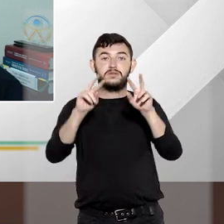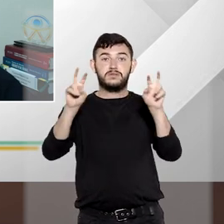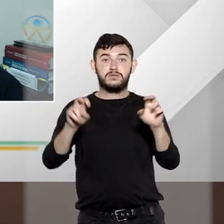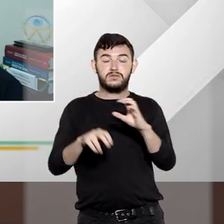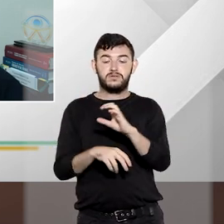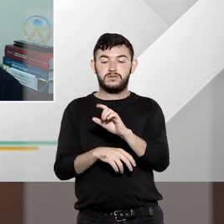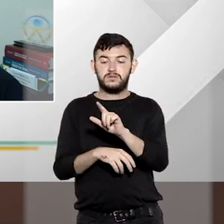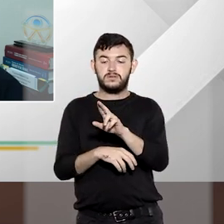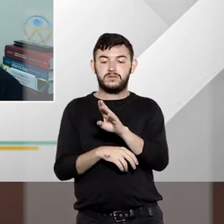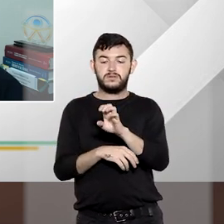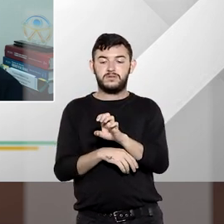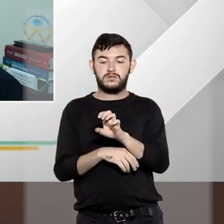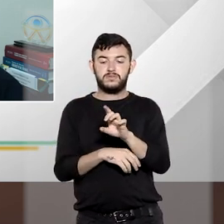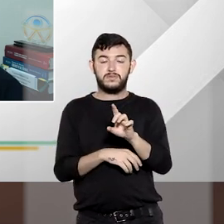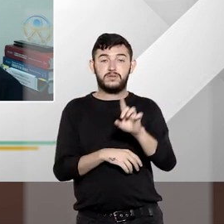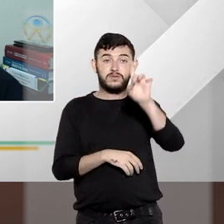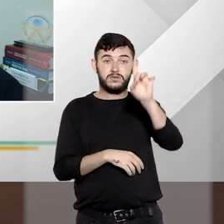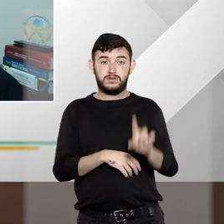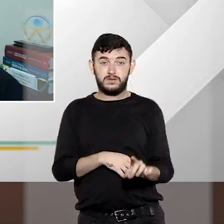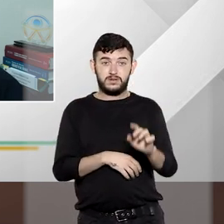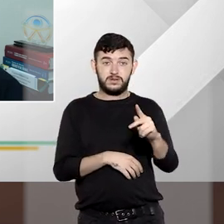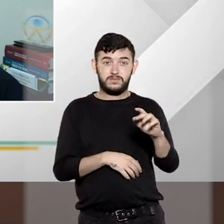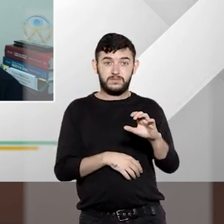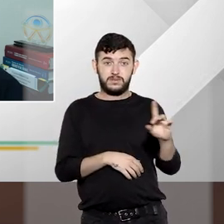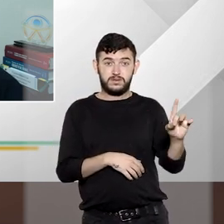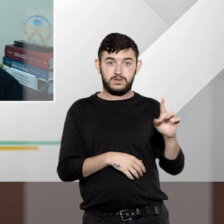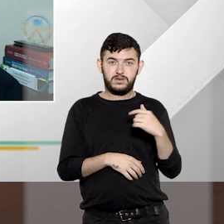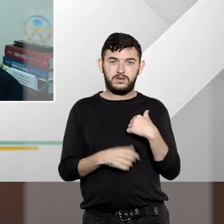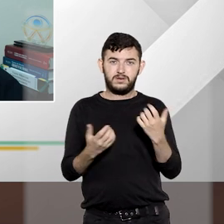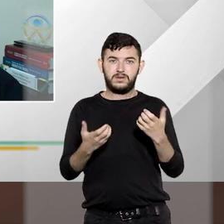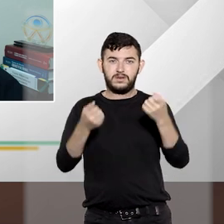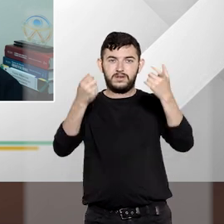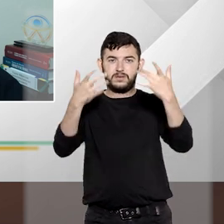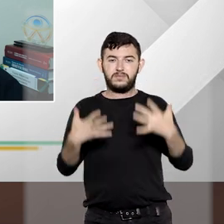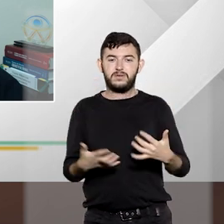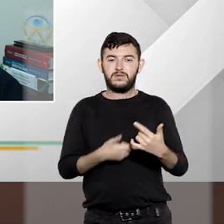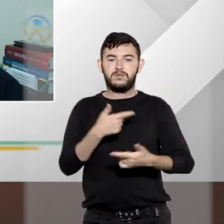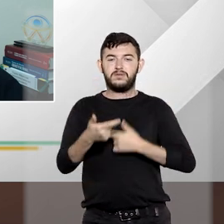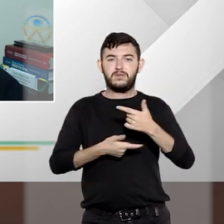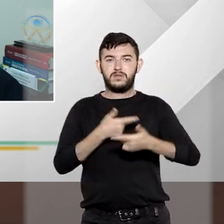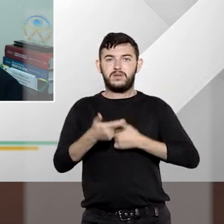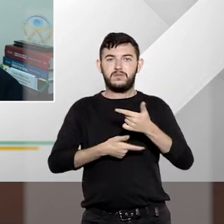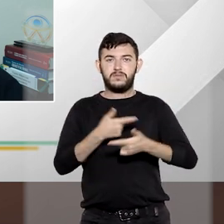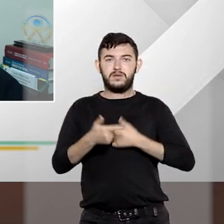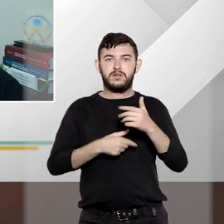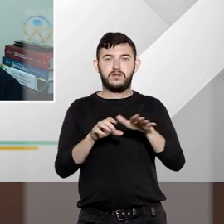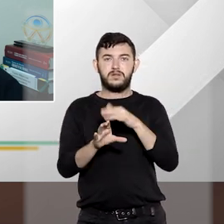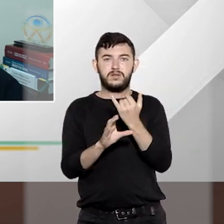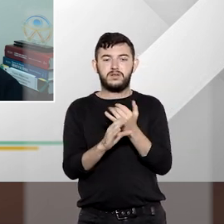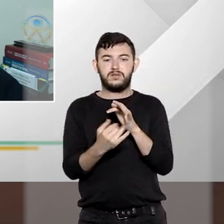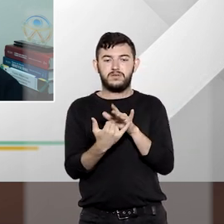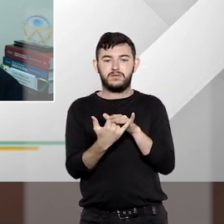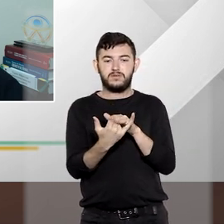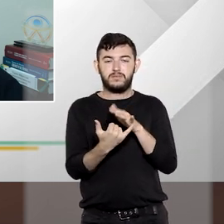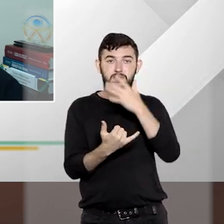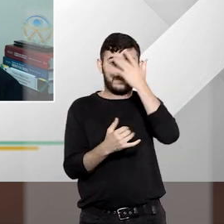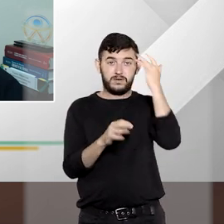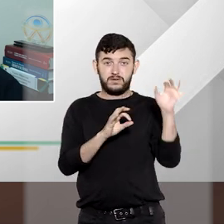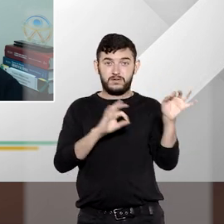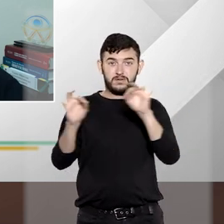dos Direitos da PCD. Eu queria que você falasse um pouquinho então sobre o trabalho que é feito nesse canal para quem nos acompanha